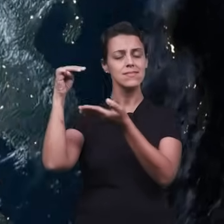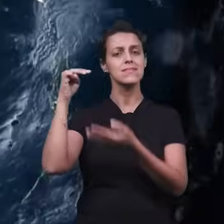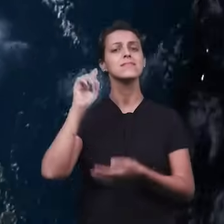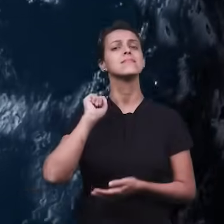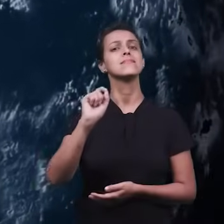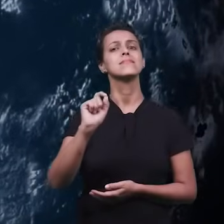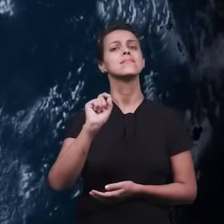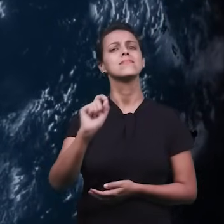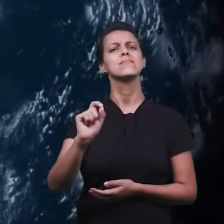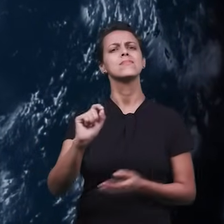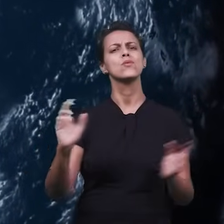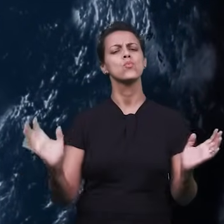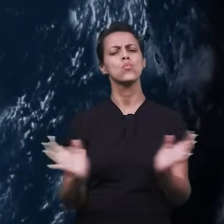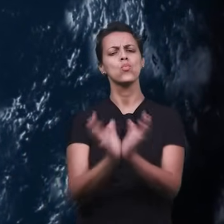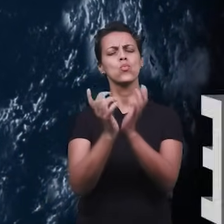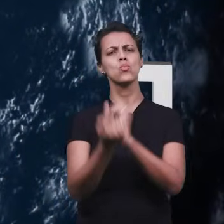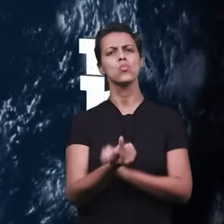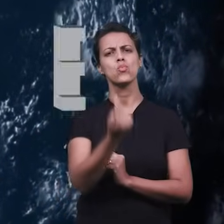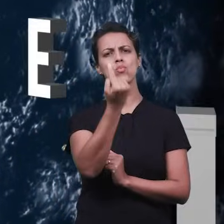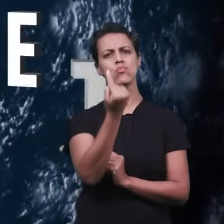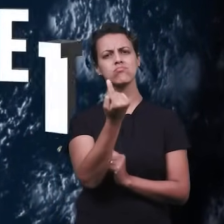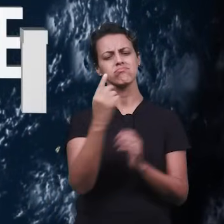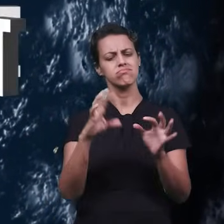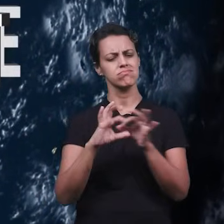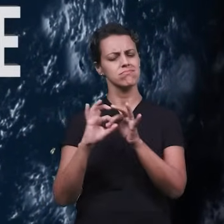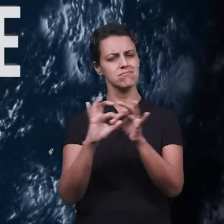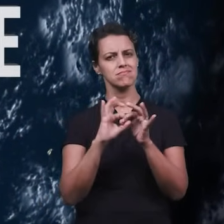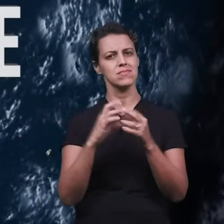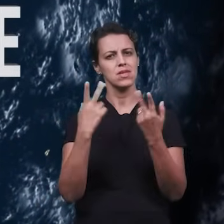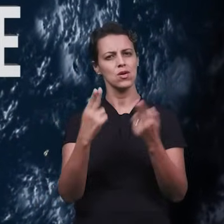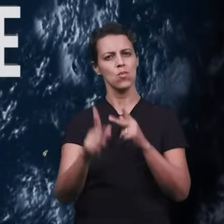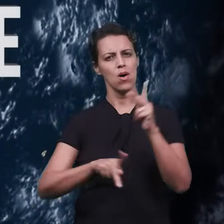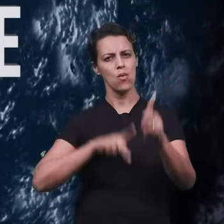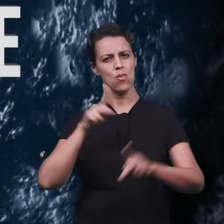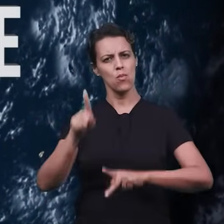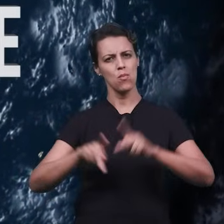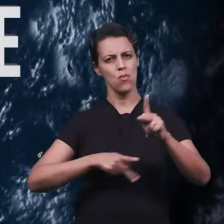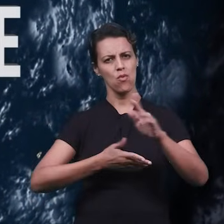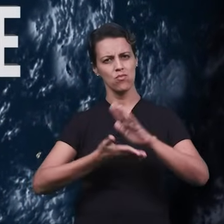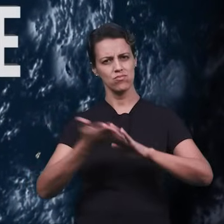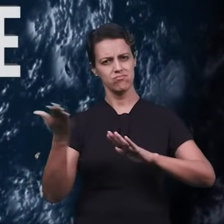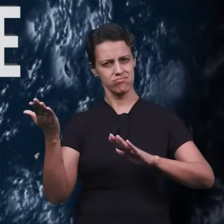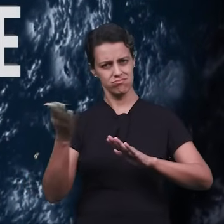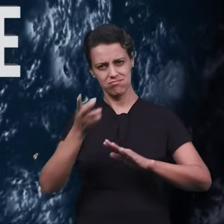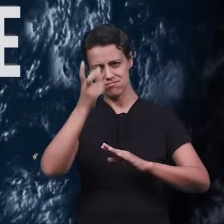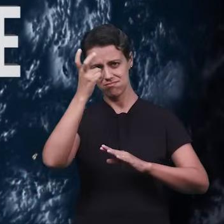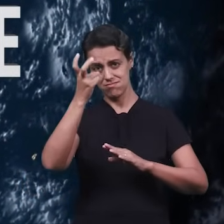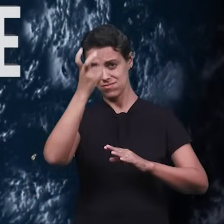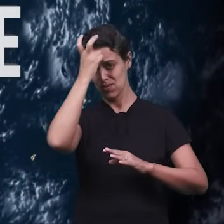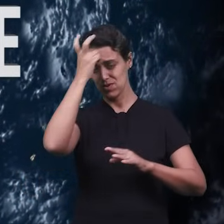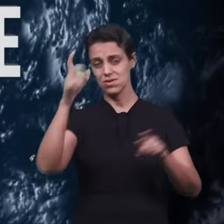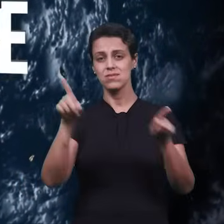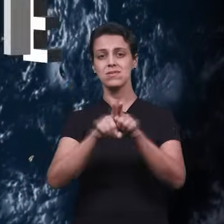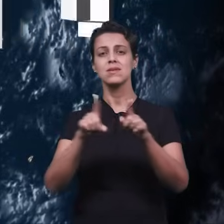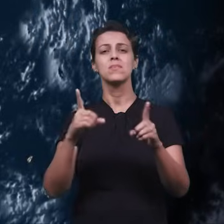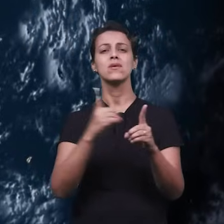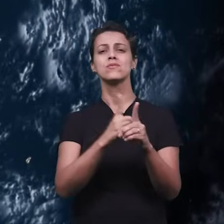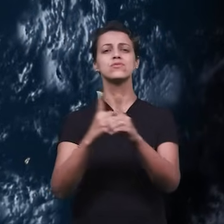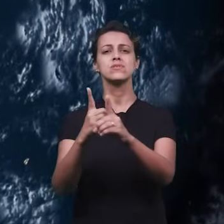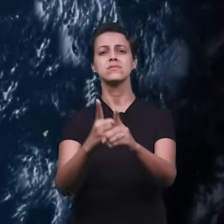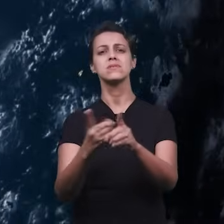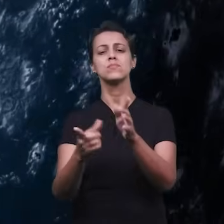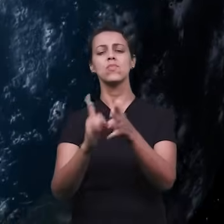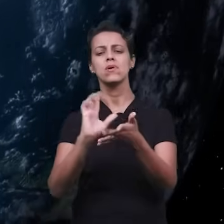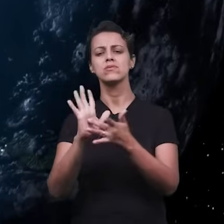planeta vivem um momento de unidade e comunhão, como viveram os hebreus na saída do Egito e os discípulos com o